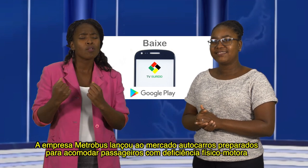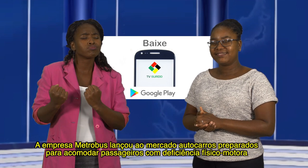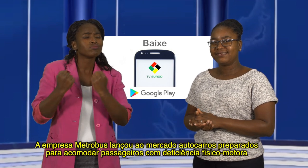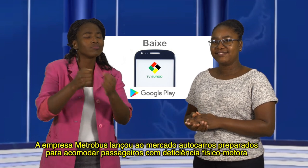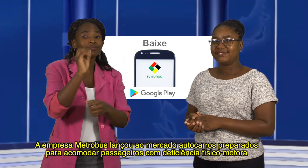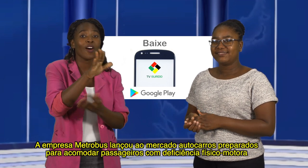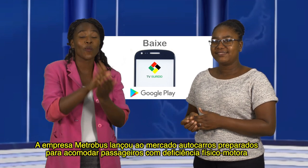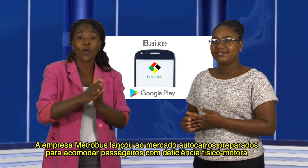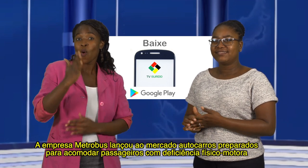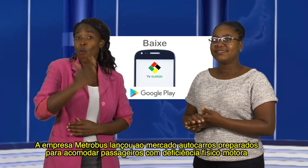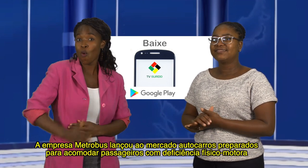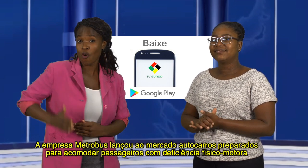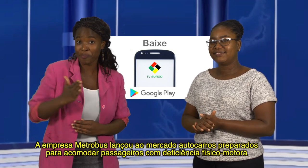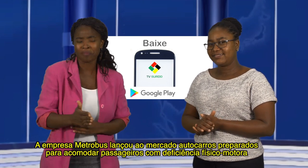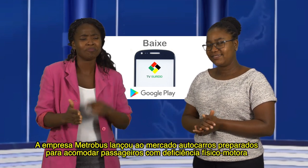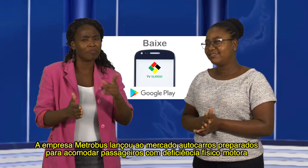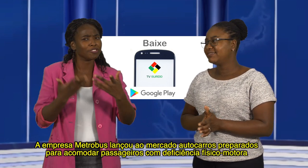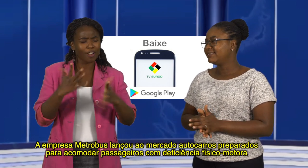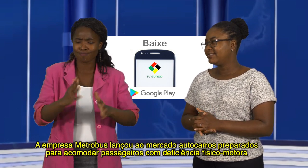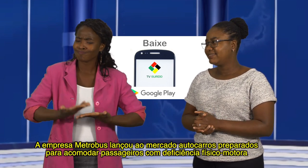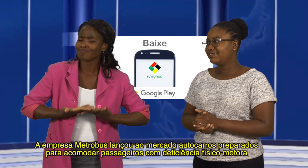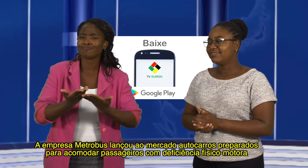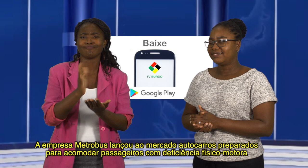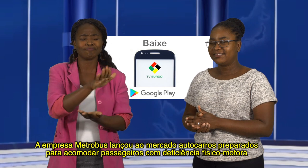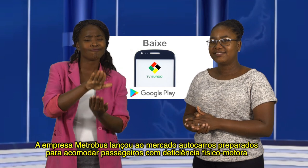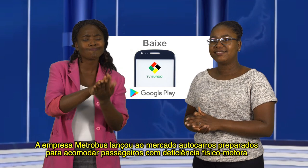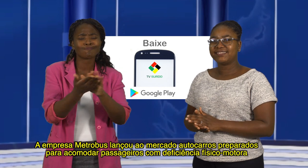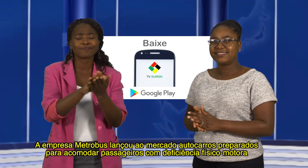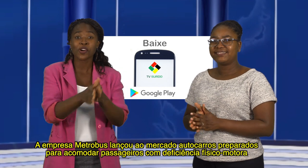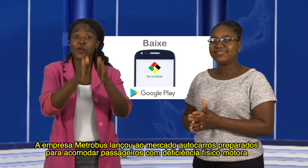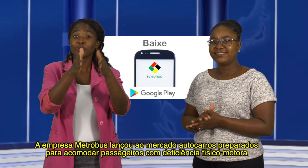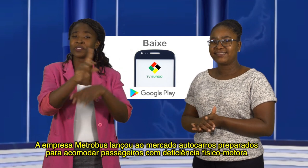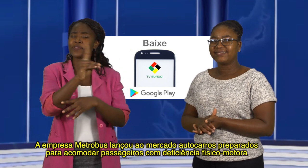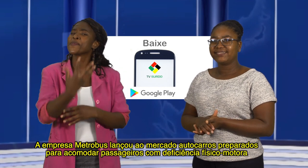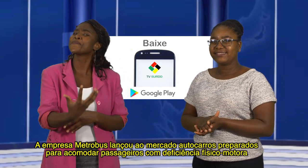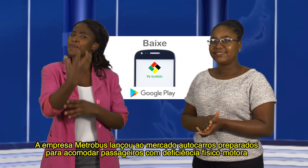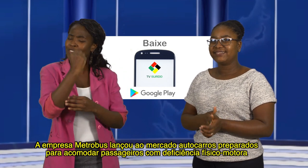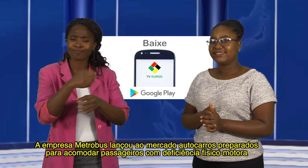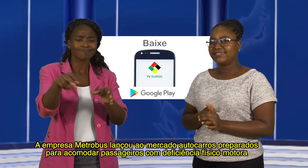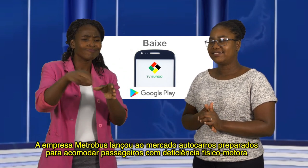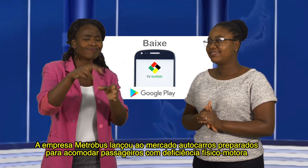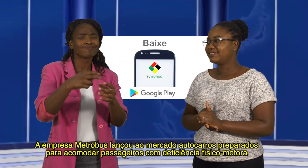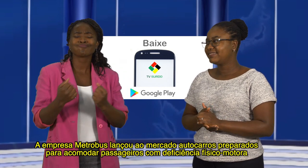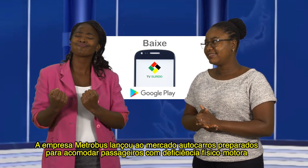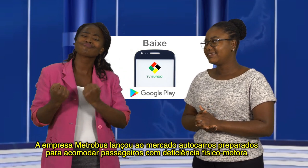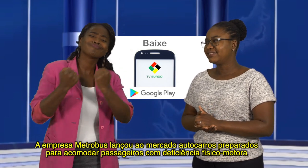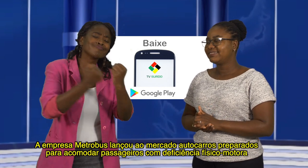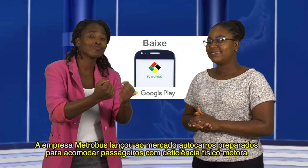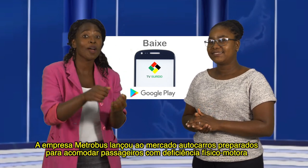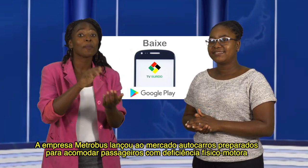A empresa Metrobus lançou ao mercado autocarros preparados para acomodar passageiros com